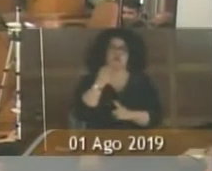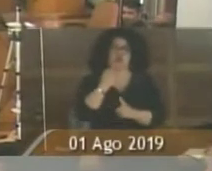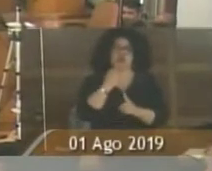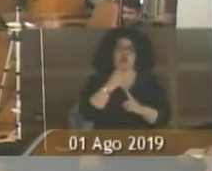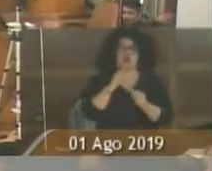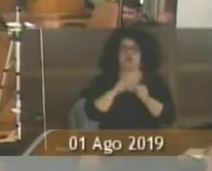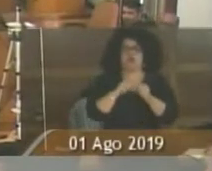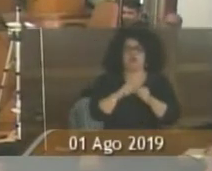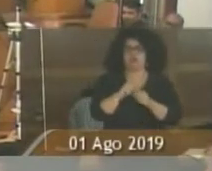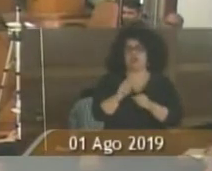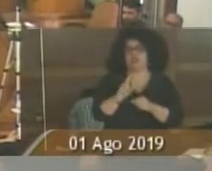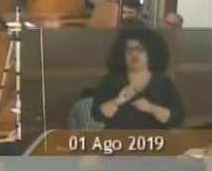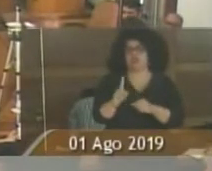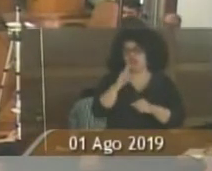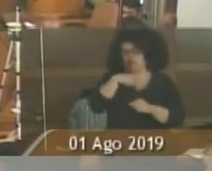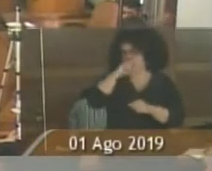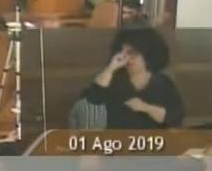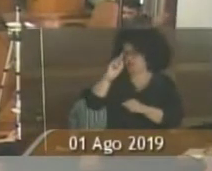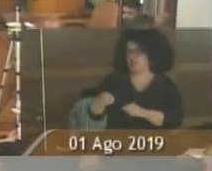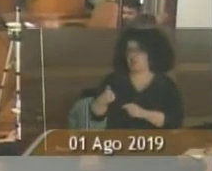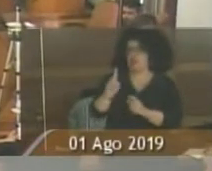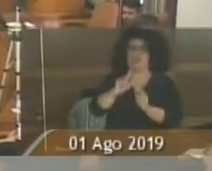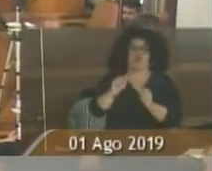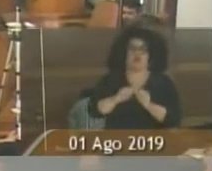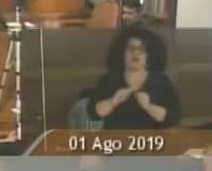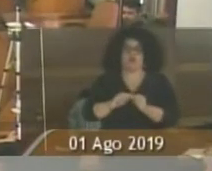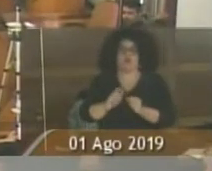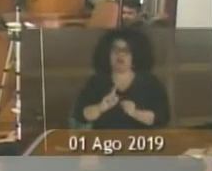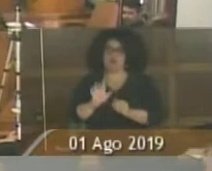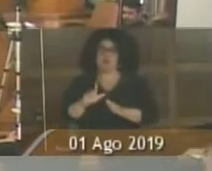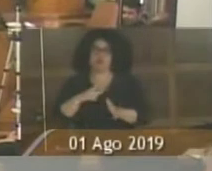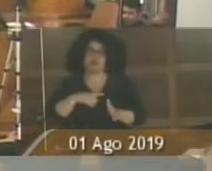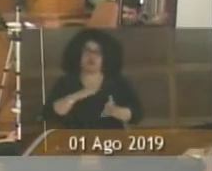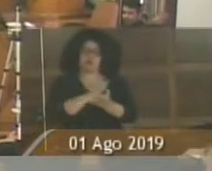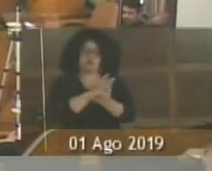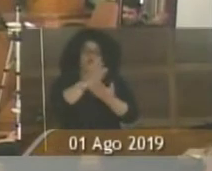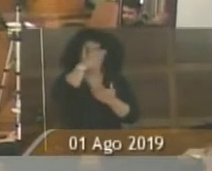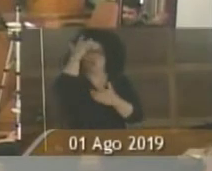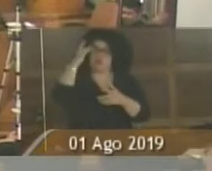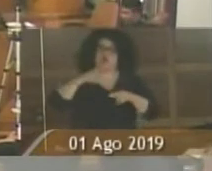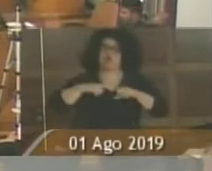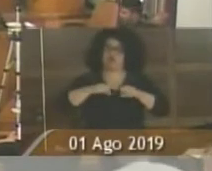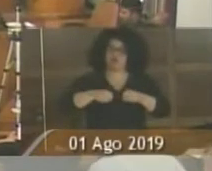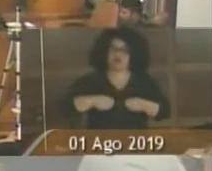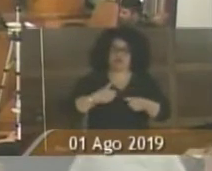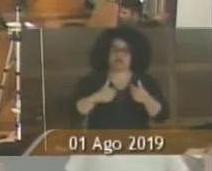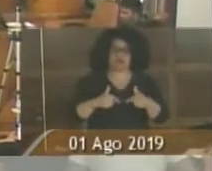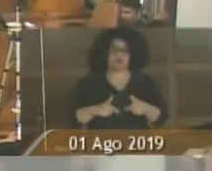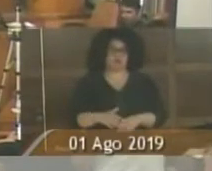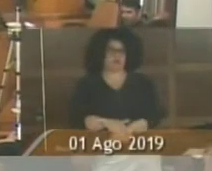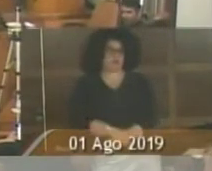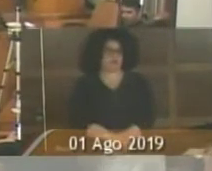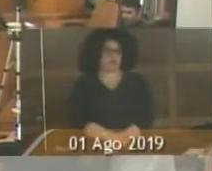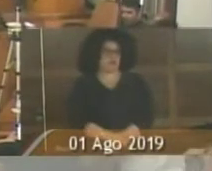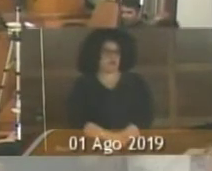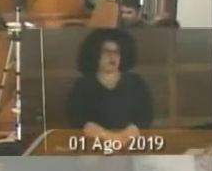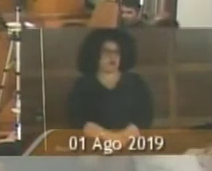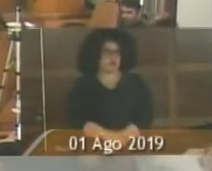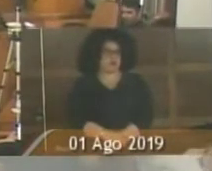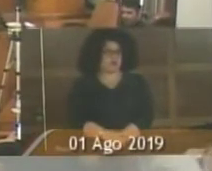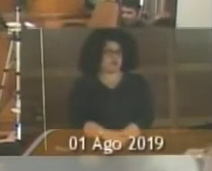deve ser feito. Não é esse meu dever. Só que tem que ressaltar que tem gente que trabalha nessa casa. Só isso.